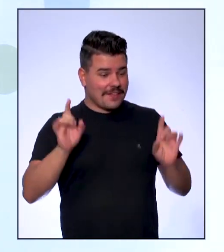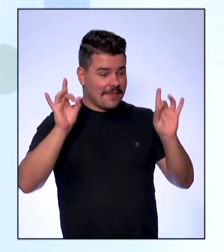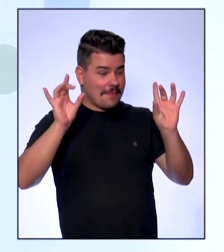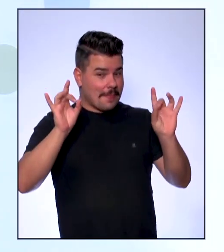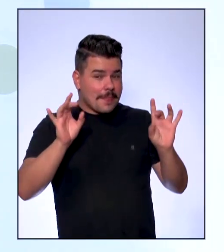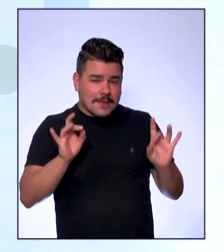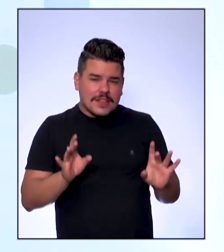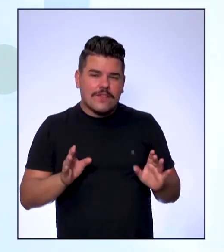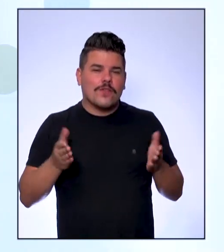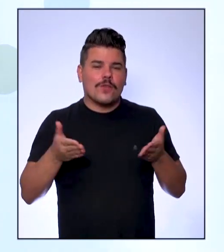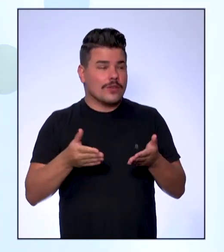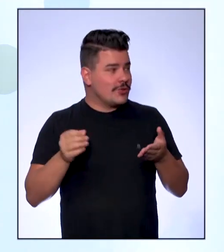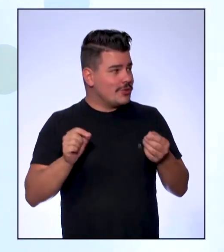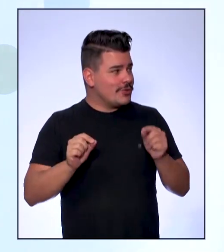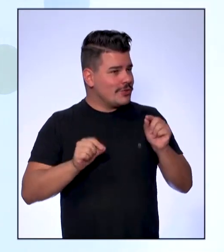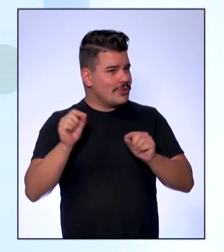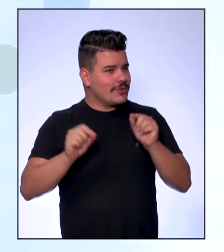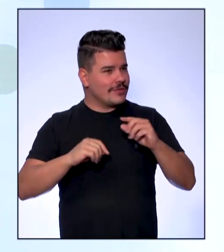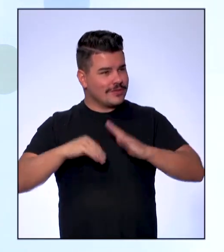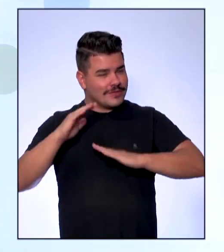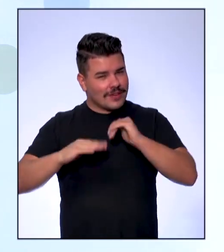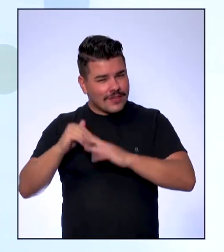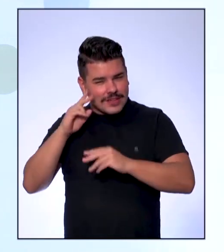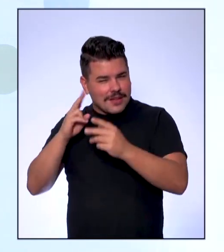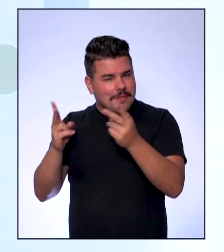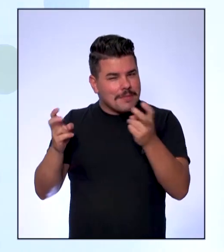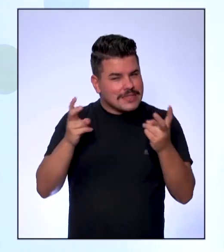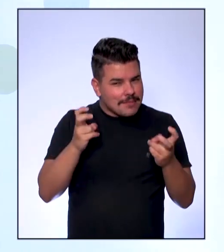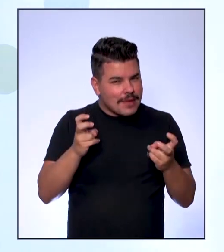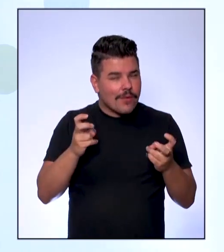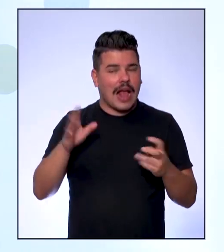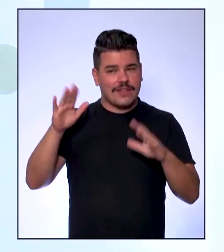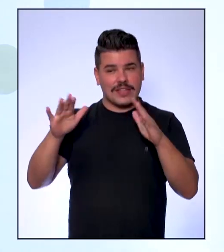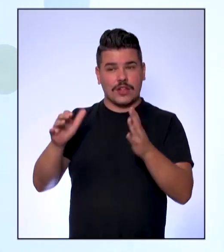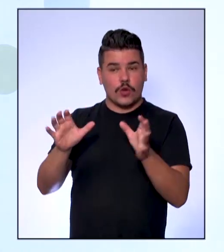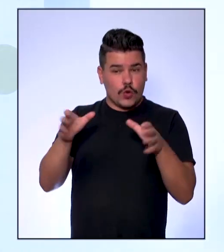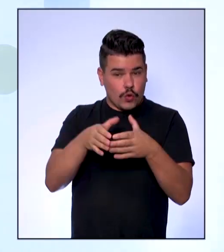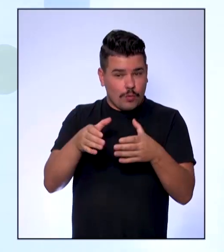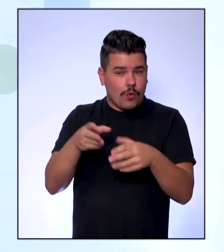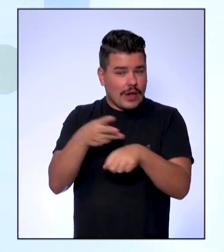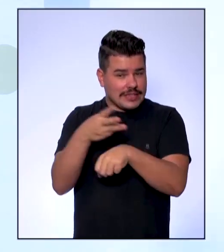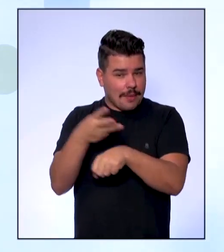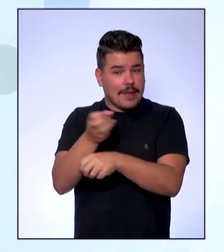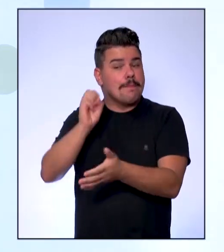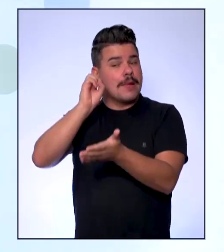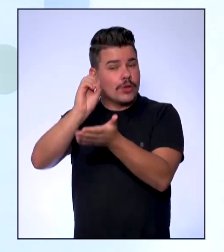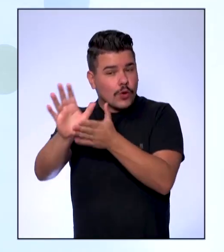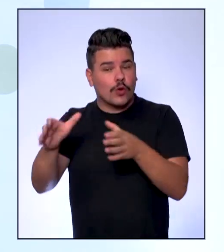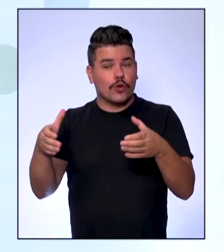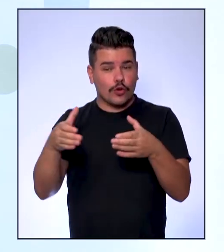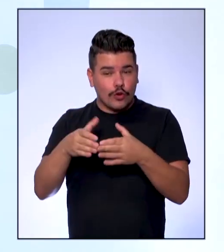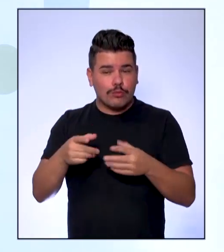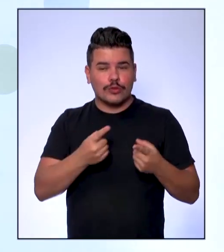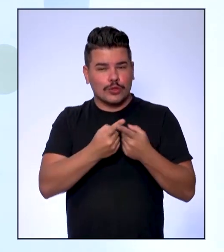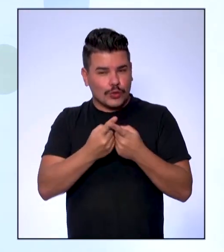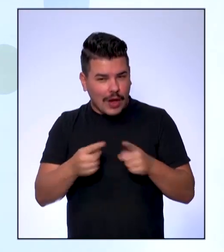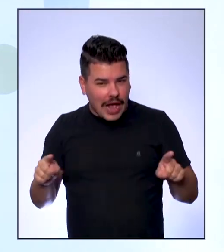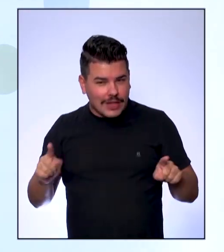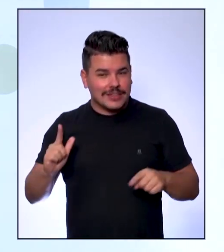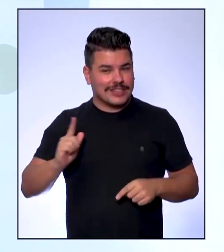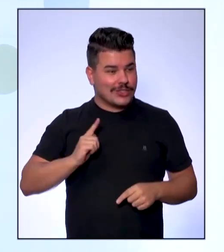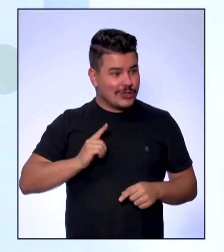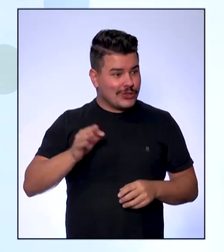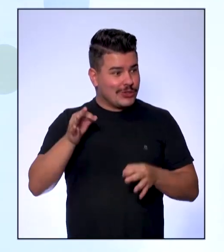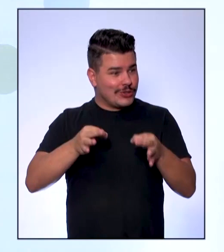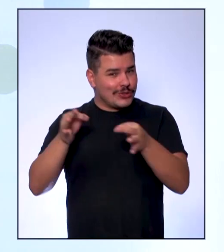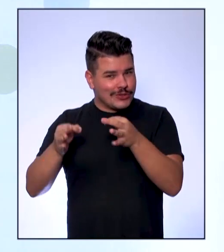news. A gente tem aquela questão, se você recebeu aquele WhatsApp, naquele grupo, do churrasco, e aí você não tem certeza, não tem